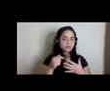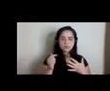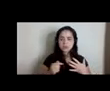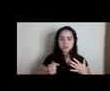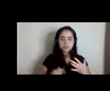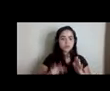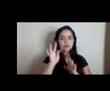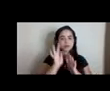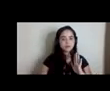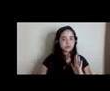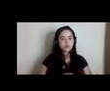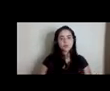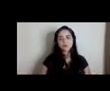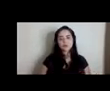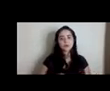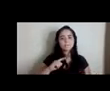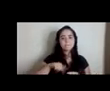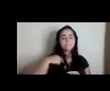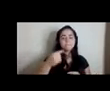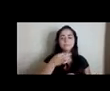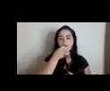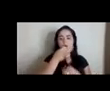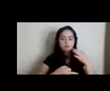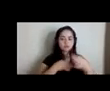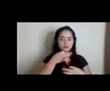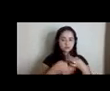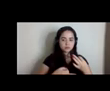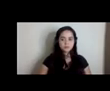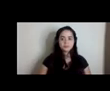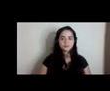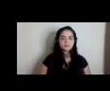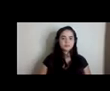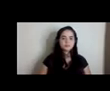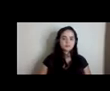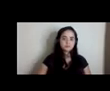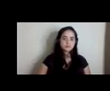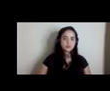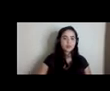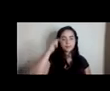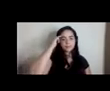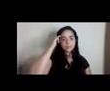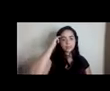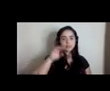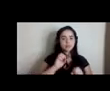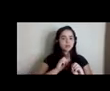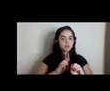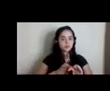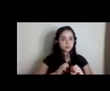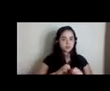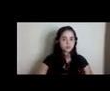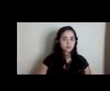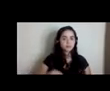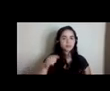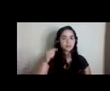teorias pós-críticas. Então, vejam, quando pensamos a educação e pensamos a